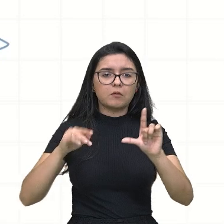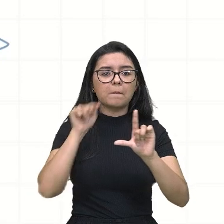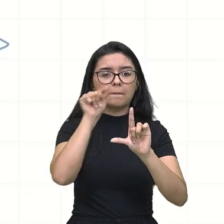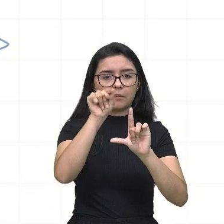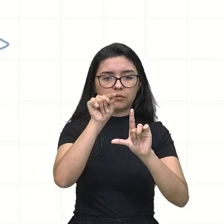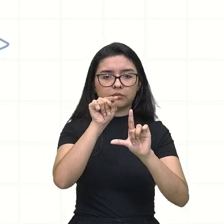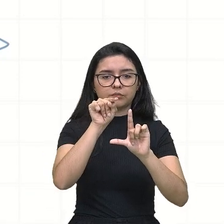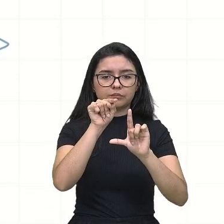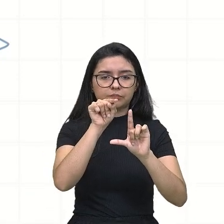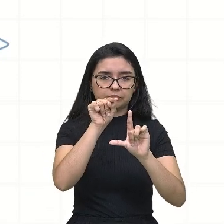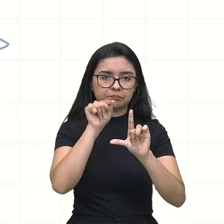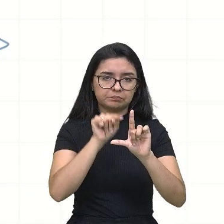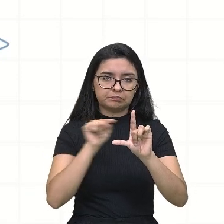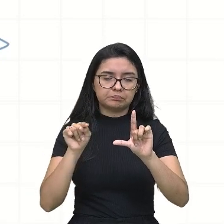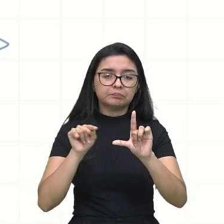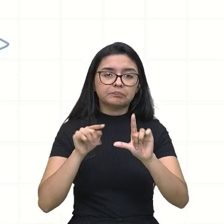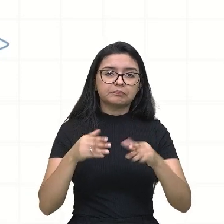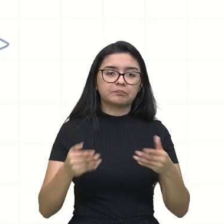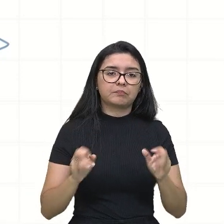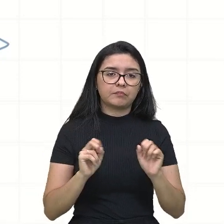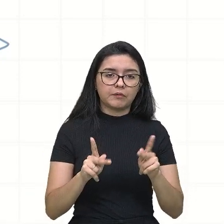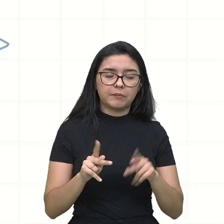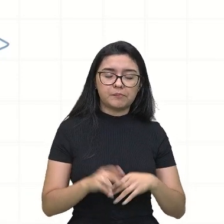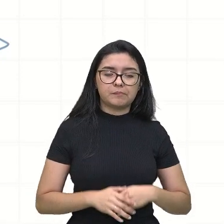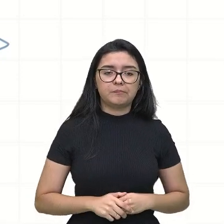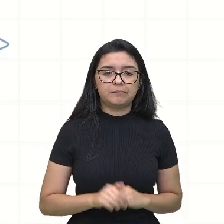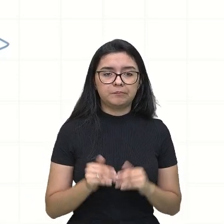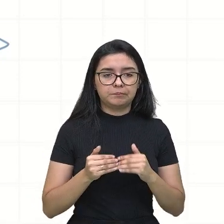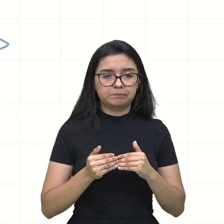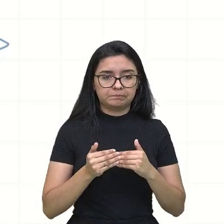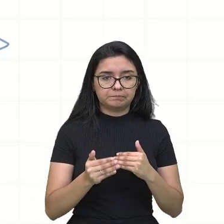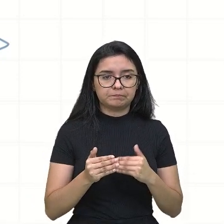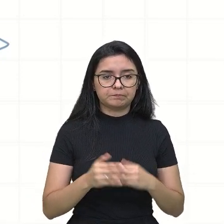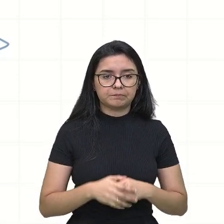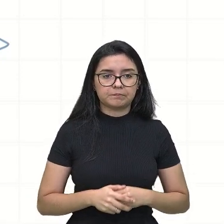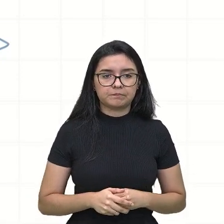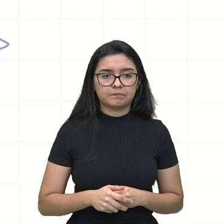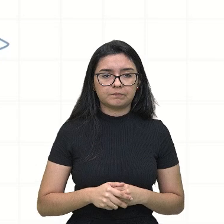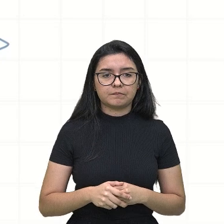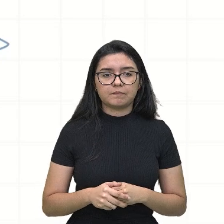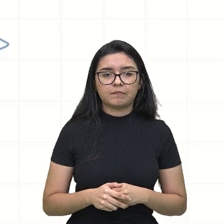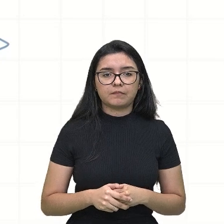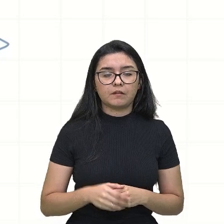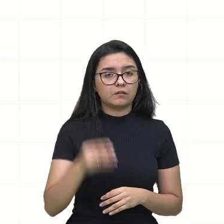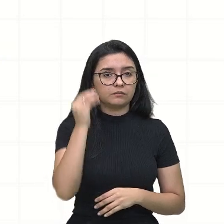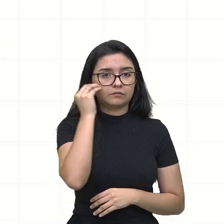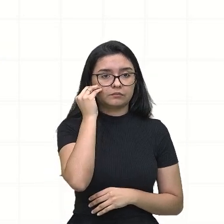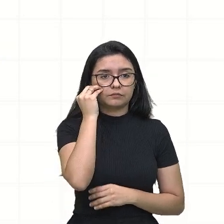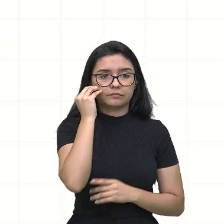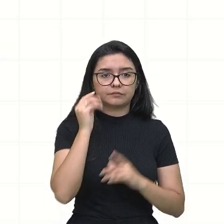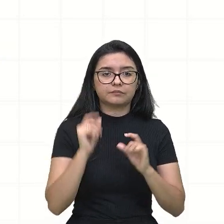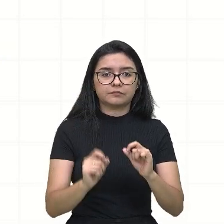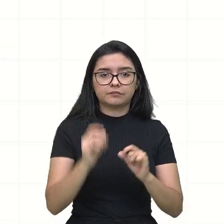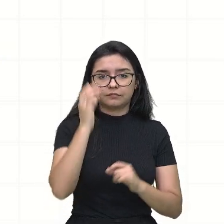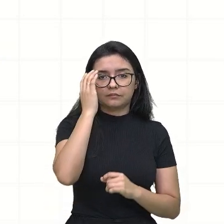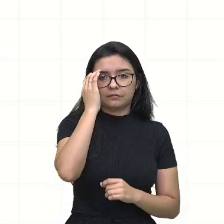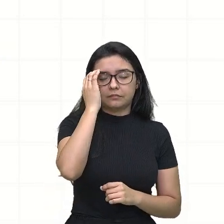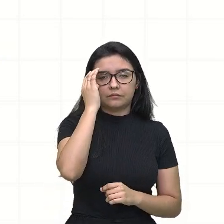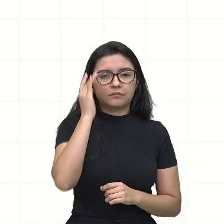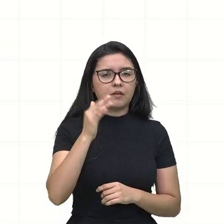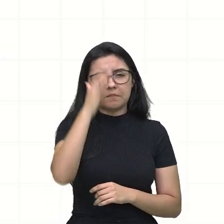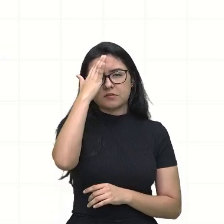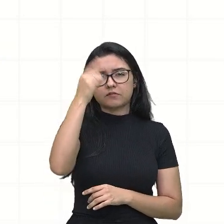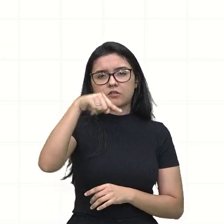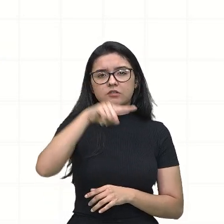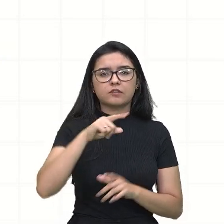plano cartesiano. Tudo bem? Então, olha só, acompanha a seguinte situação aqui, ó. Imagine que você